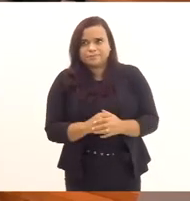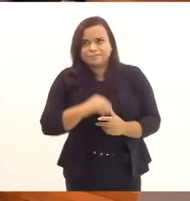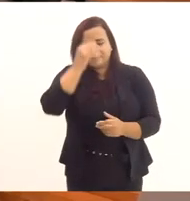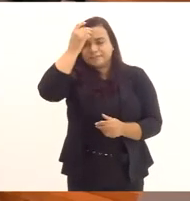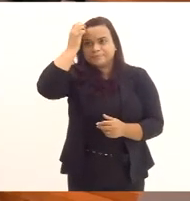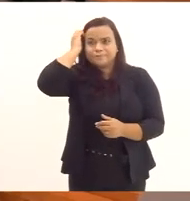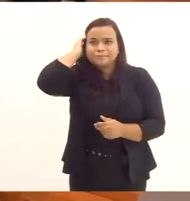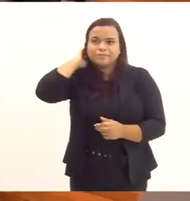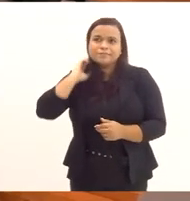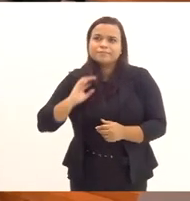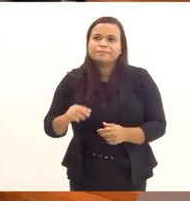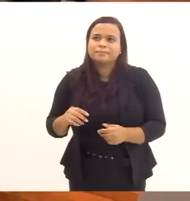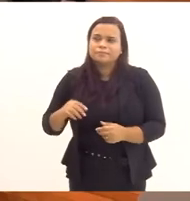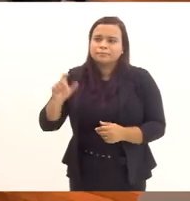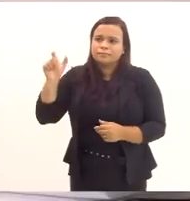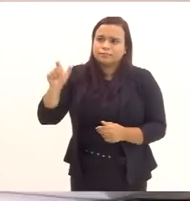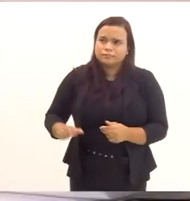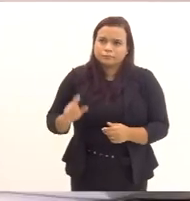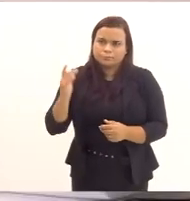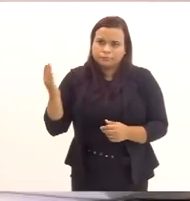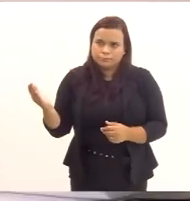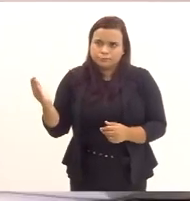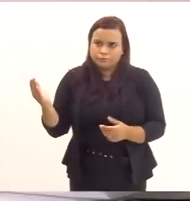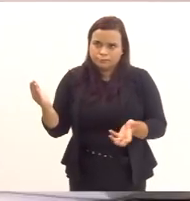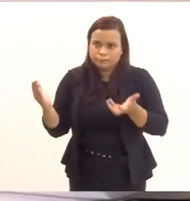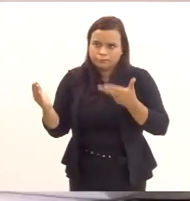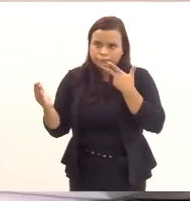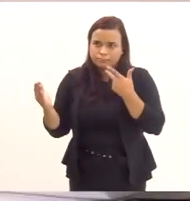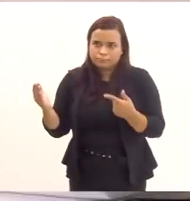passar Natal quer fazer da palavra ainda